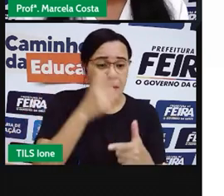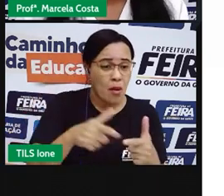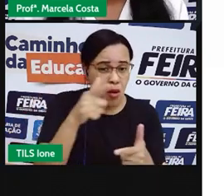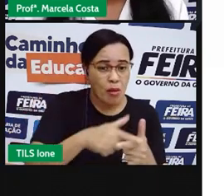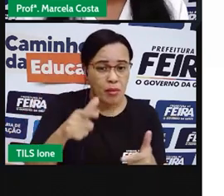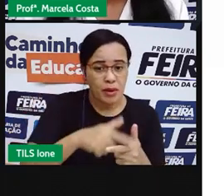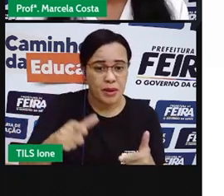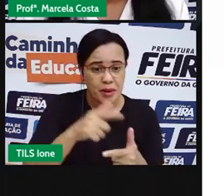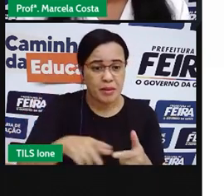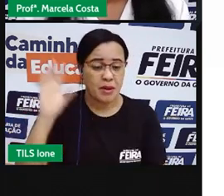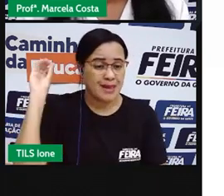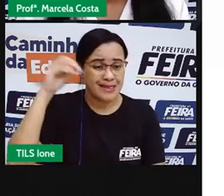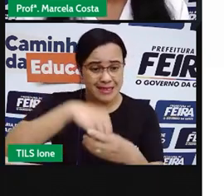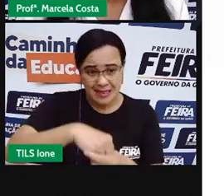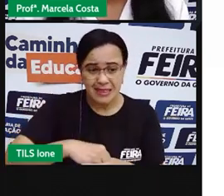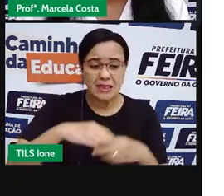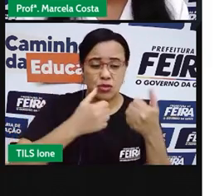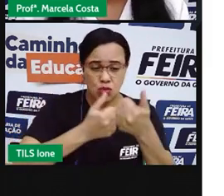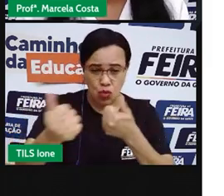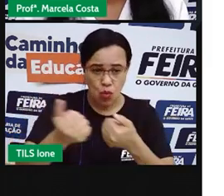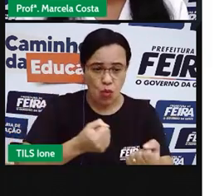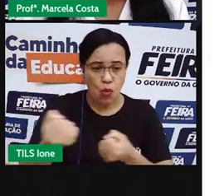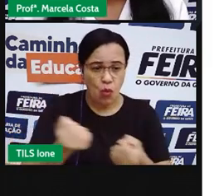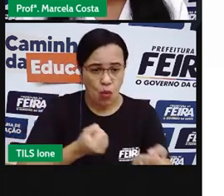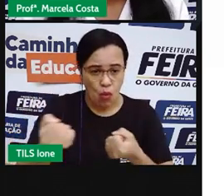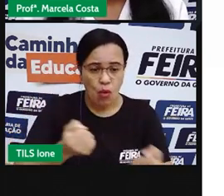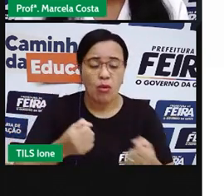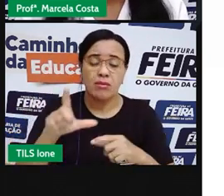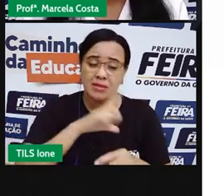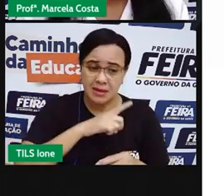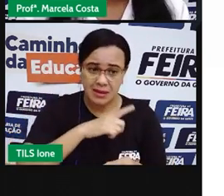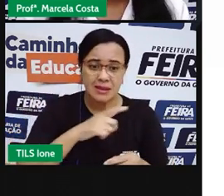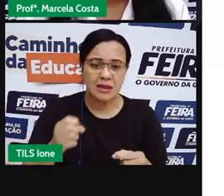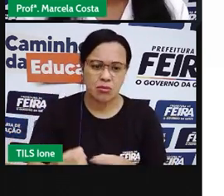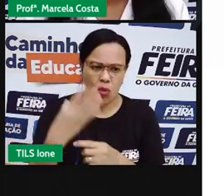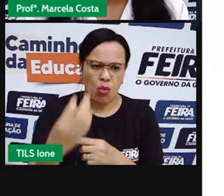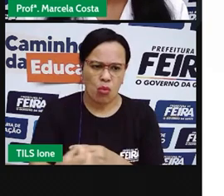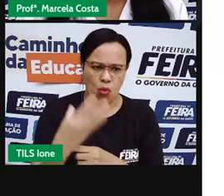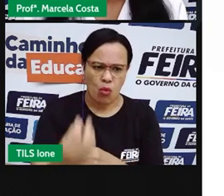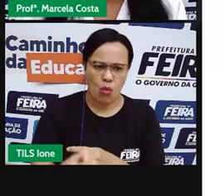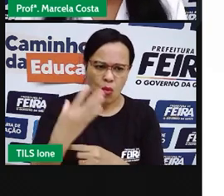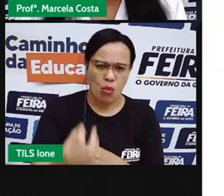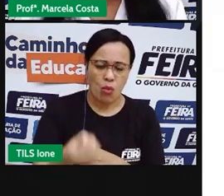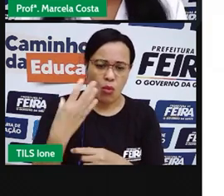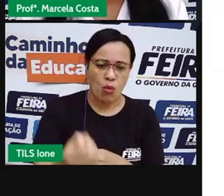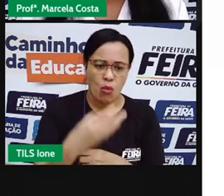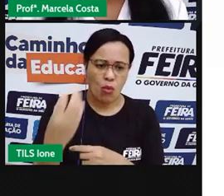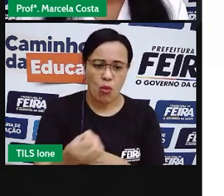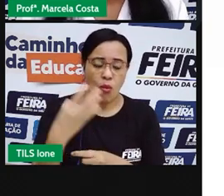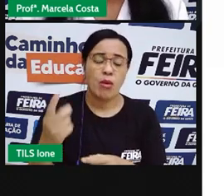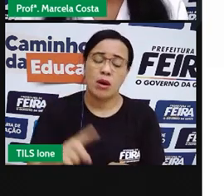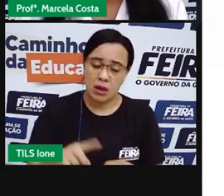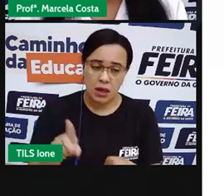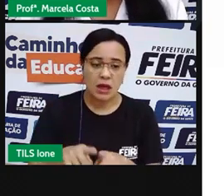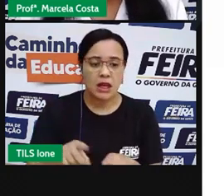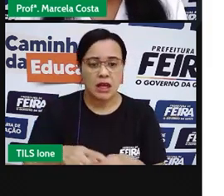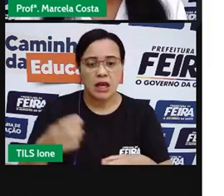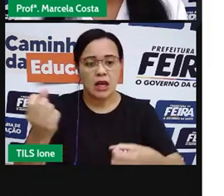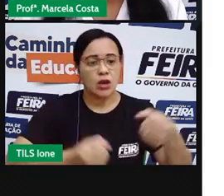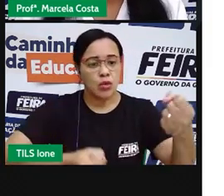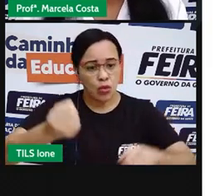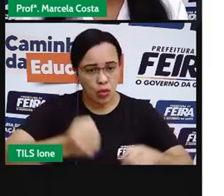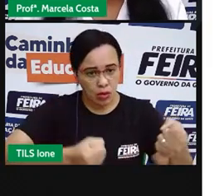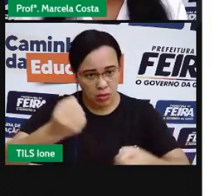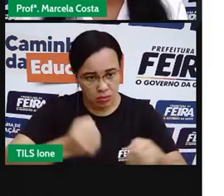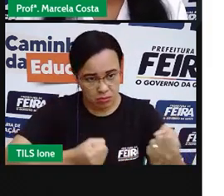algum problema no câmbio da descarga desse carro, dessa moto, né? Desse caminhão,